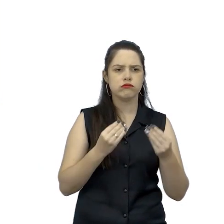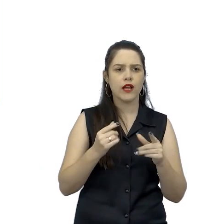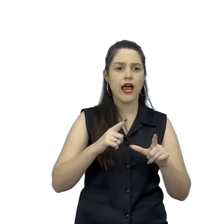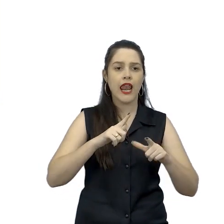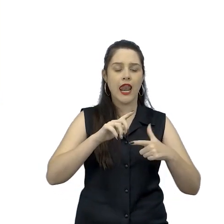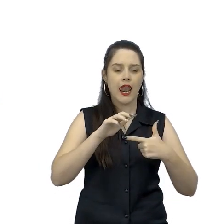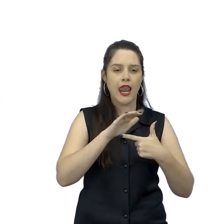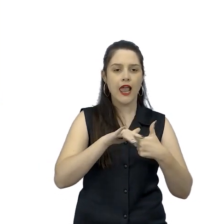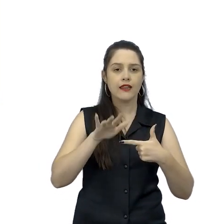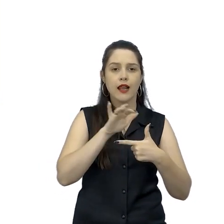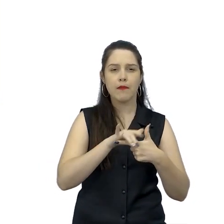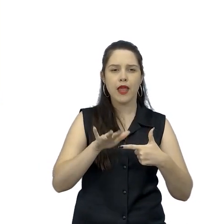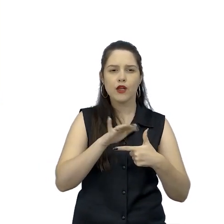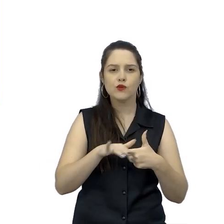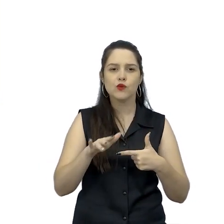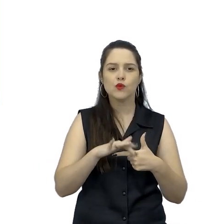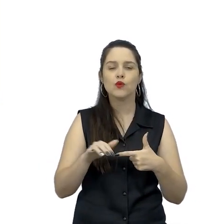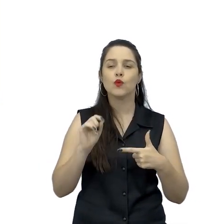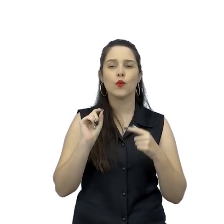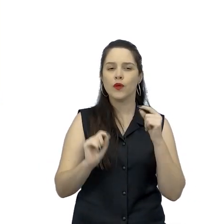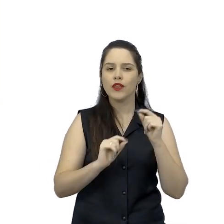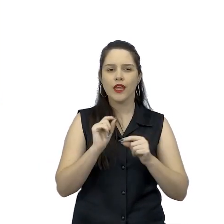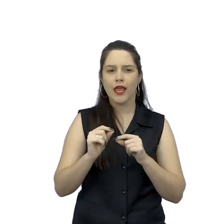letramento, né? Vamos pensar assim,